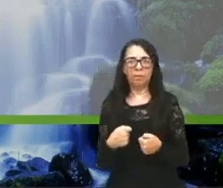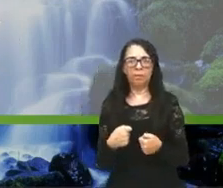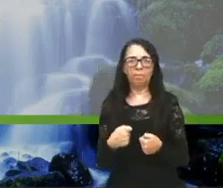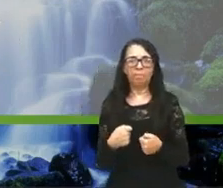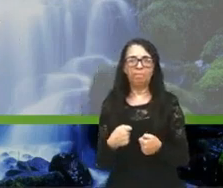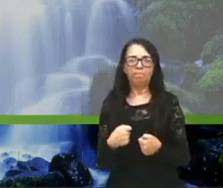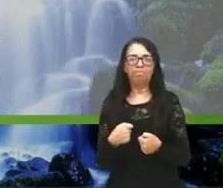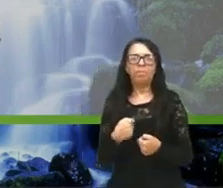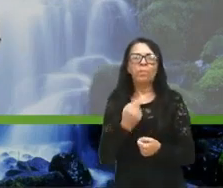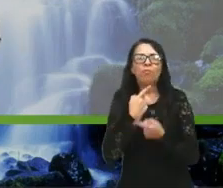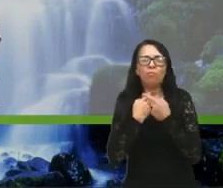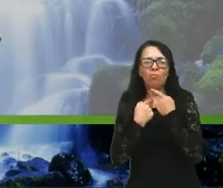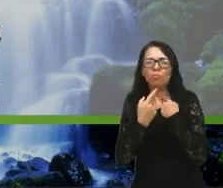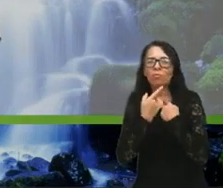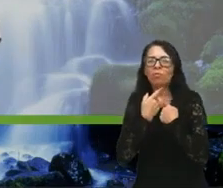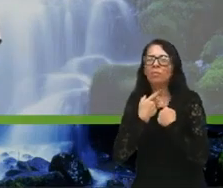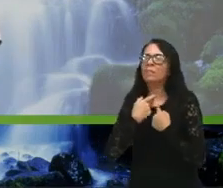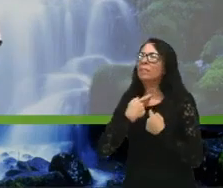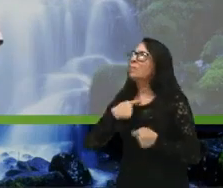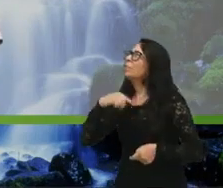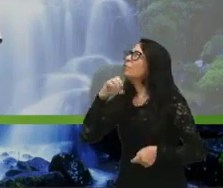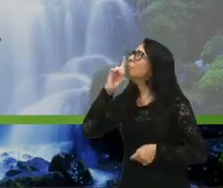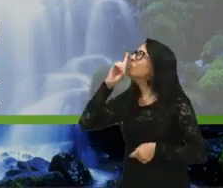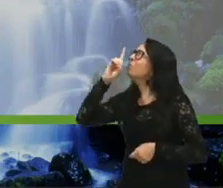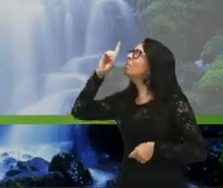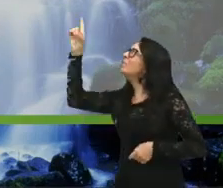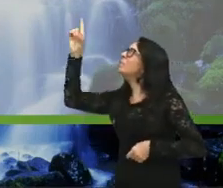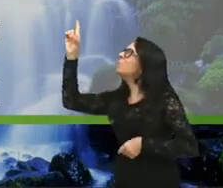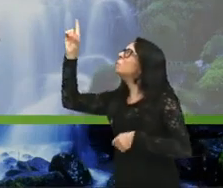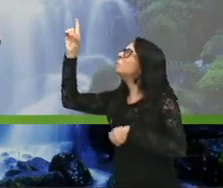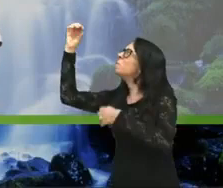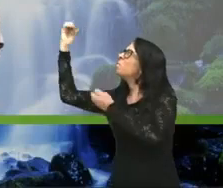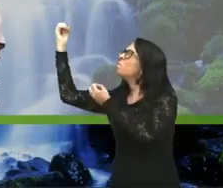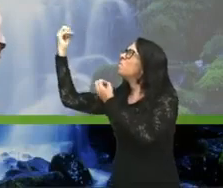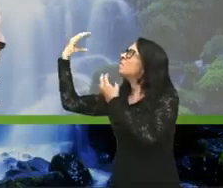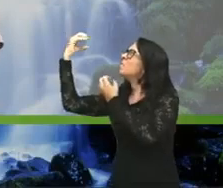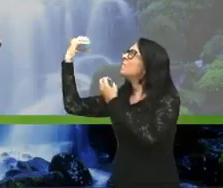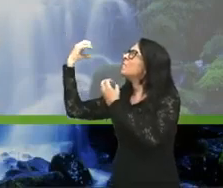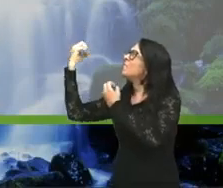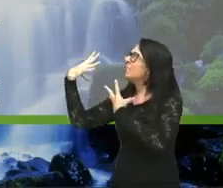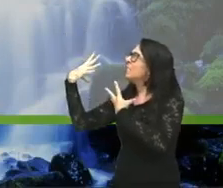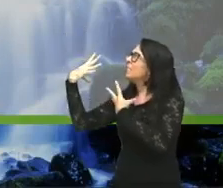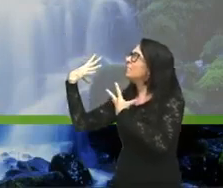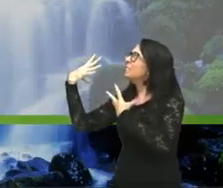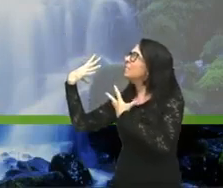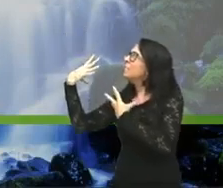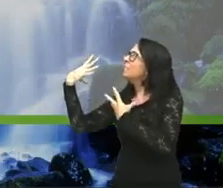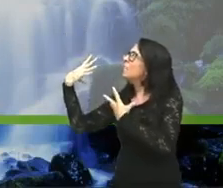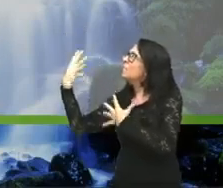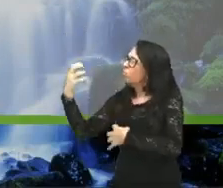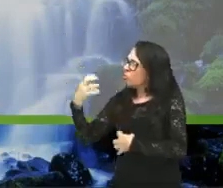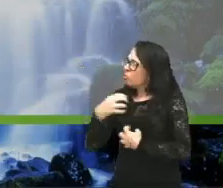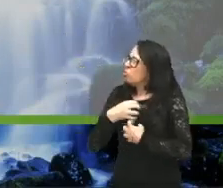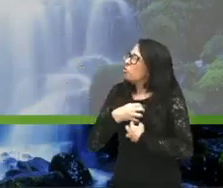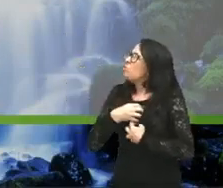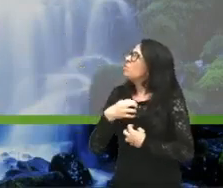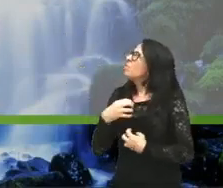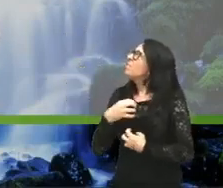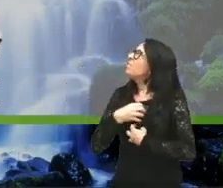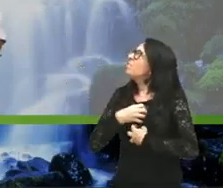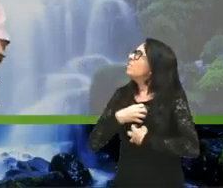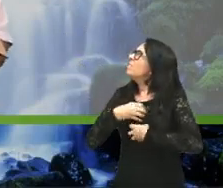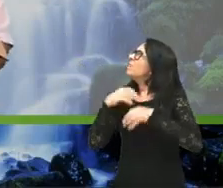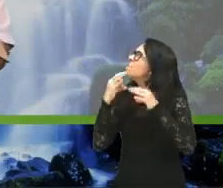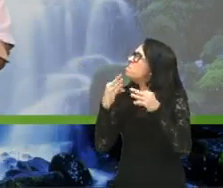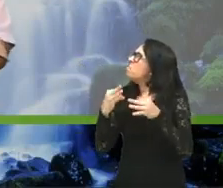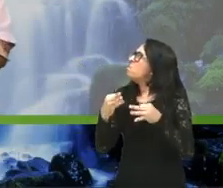toda a nossa vida, todo o nosso ser, nossos pensamentos, nossos sentimentos,